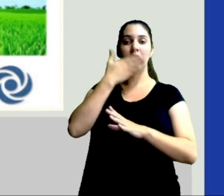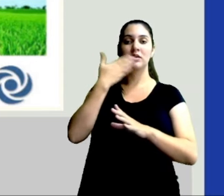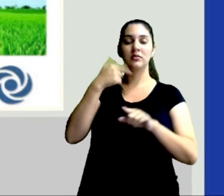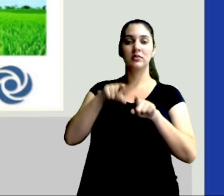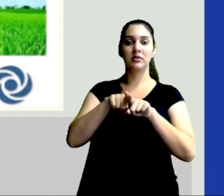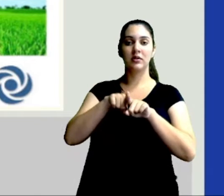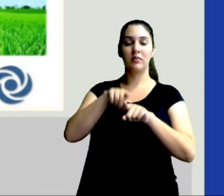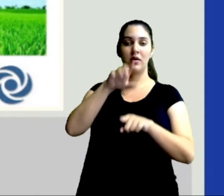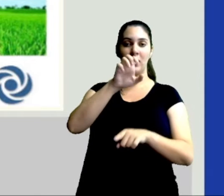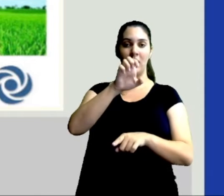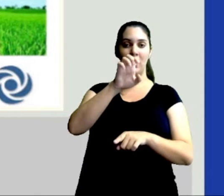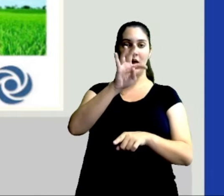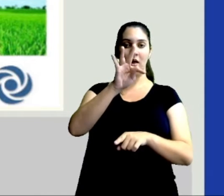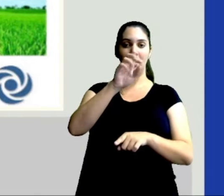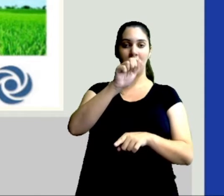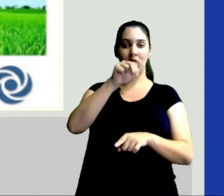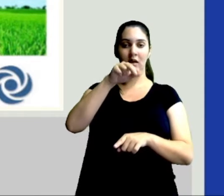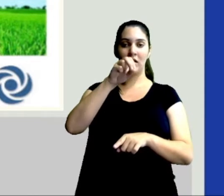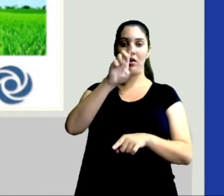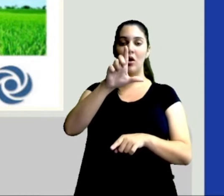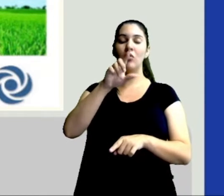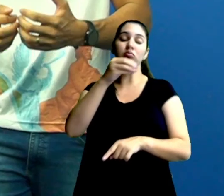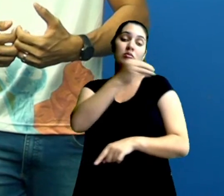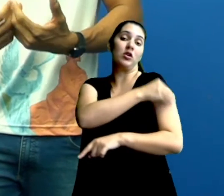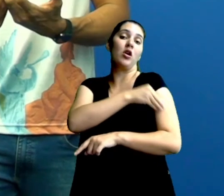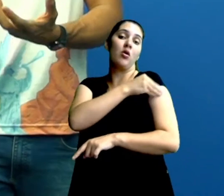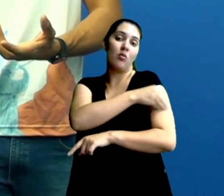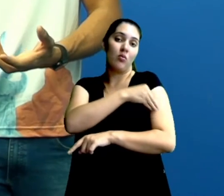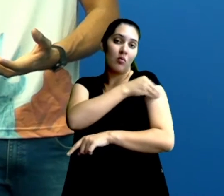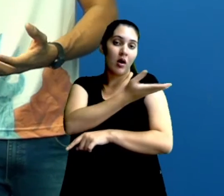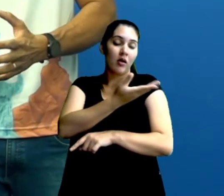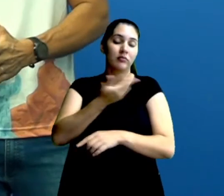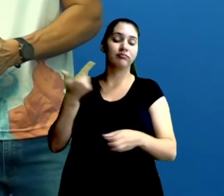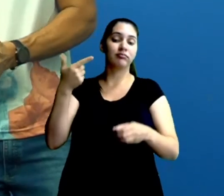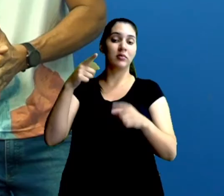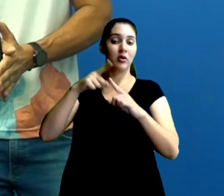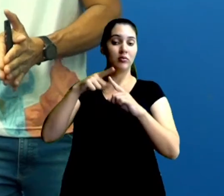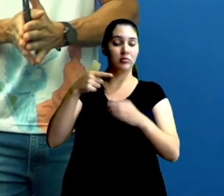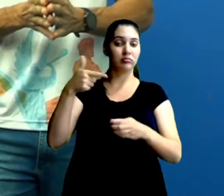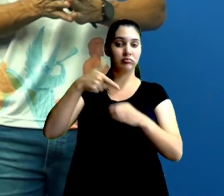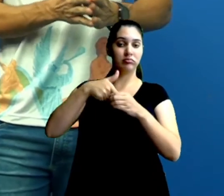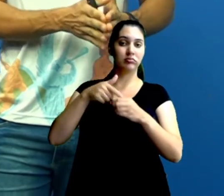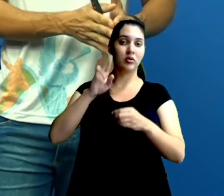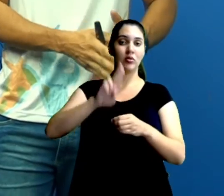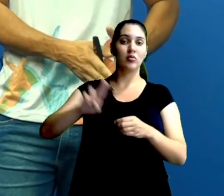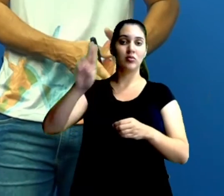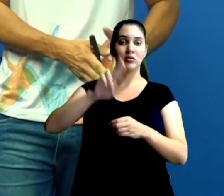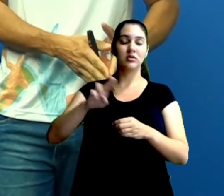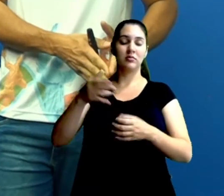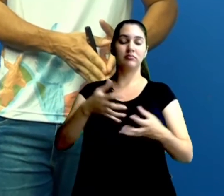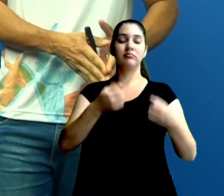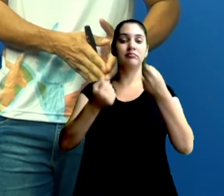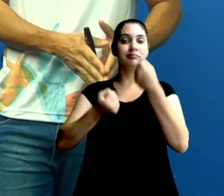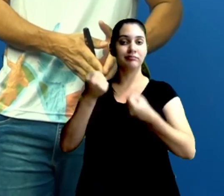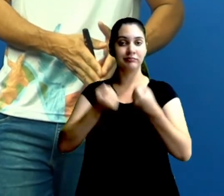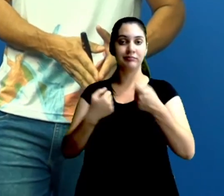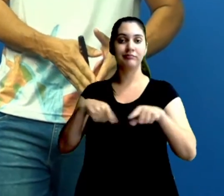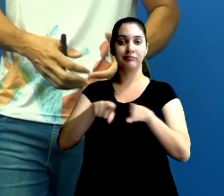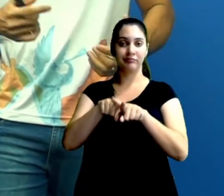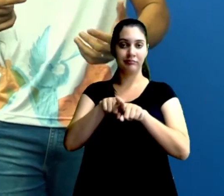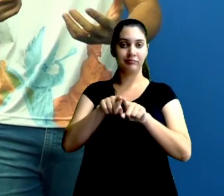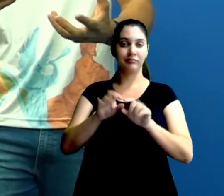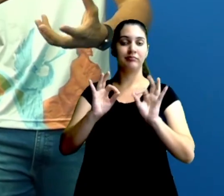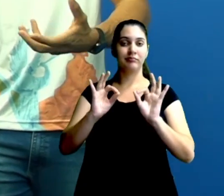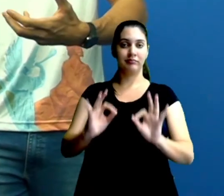também o etanol, que é o álcool, que é um combustível, que é um biocombustível utilizado pelos automóveis também,